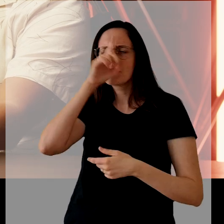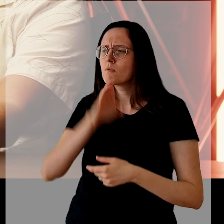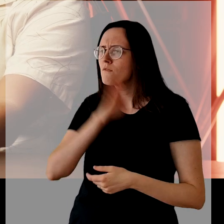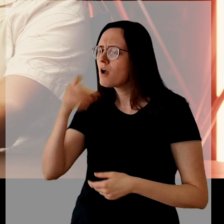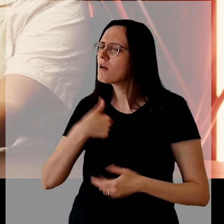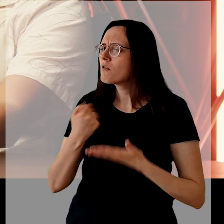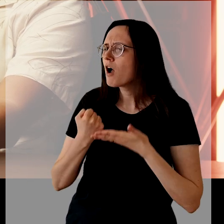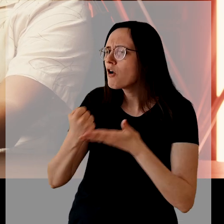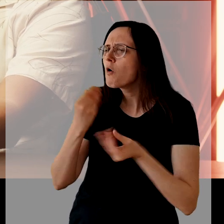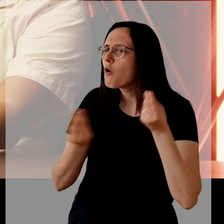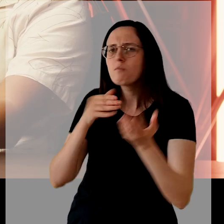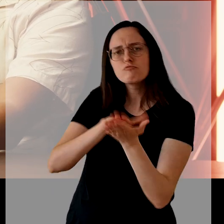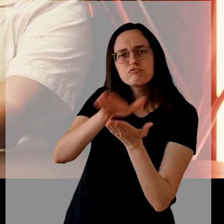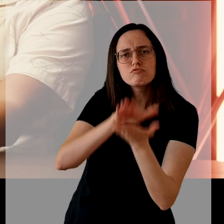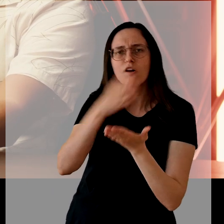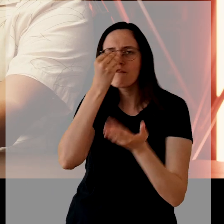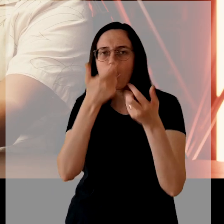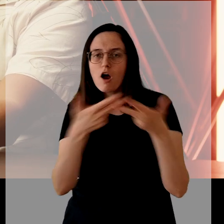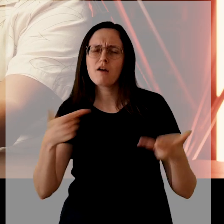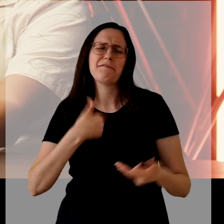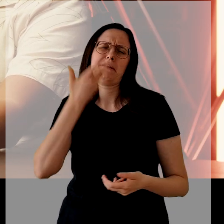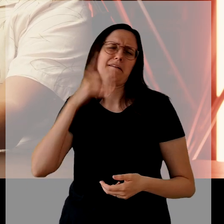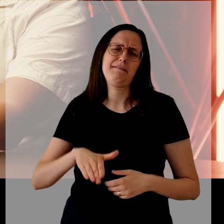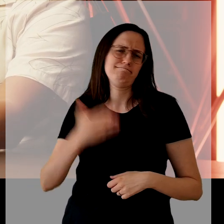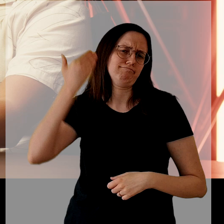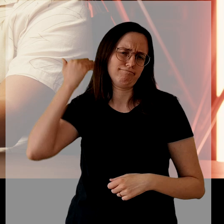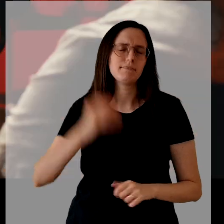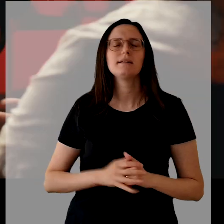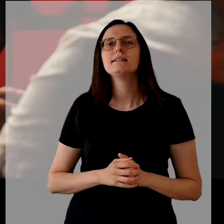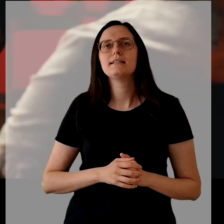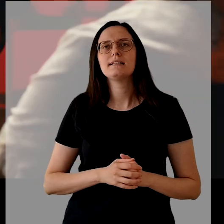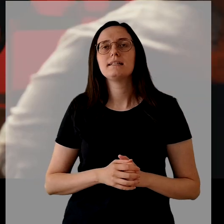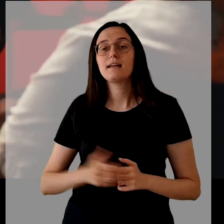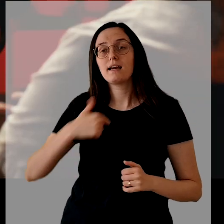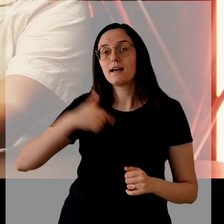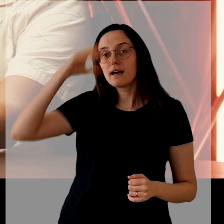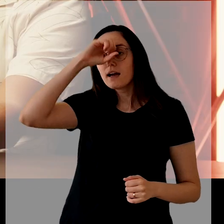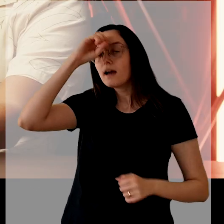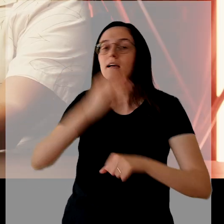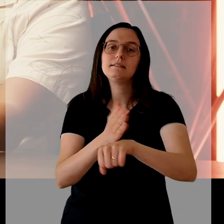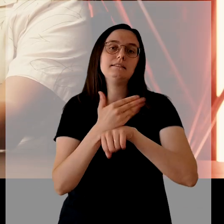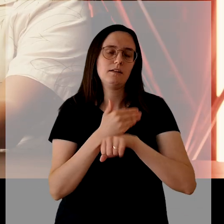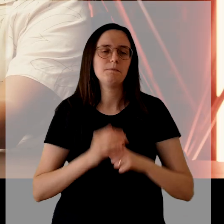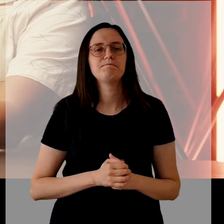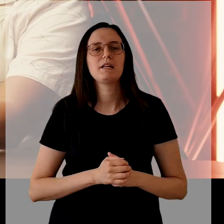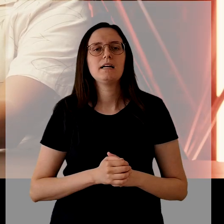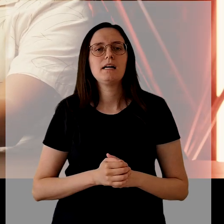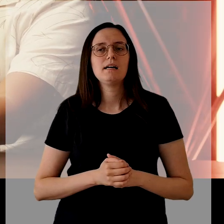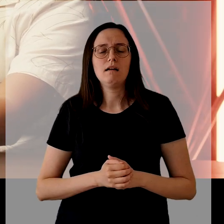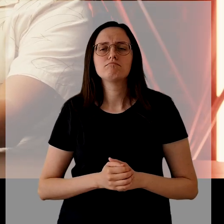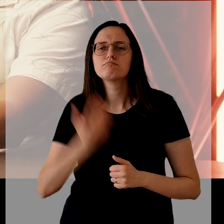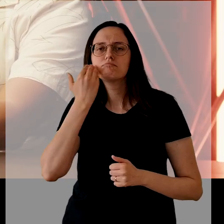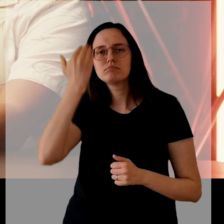coisa e tal, eu ia ajudar ele a revelar, né? Isso eu criança, pequenininho, assim. Então eu aprendi muito cedo, assim, né? Então